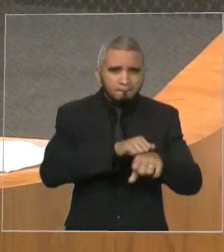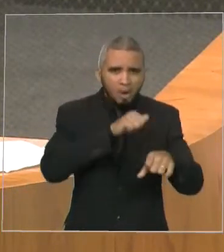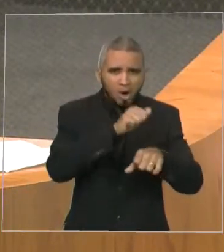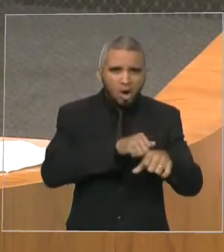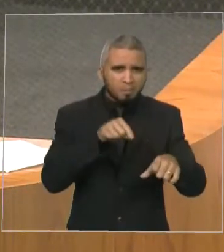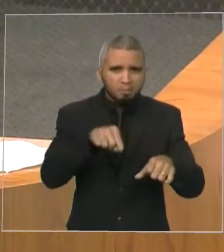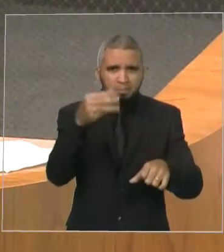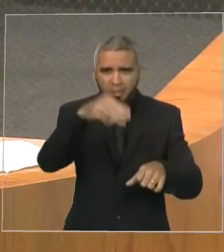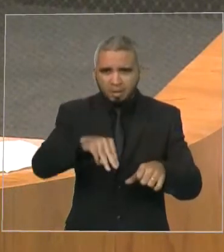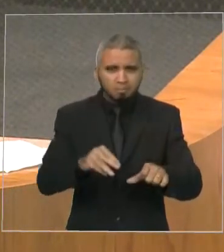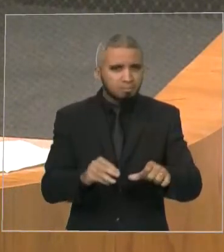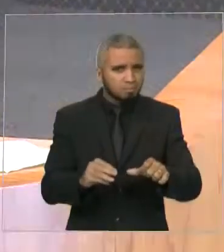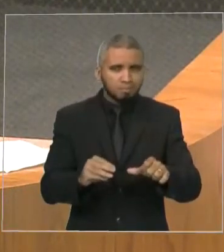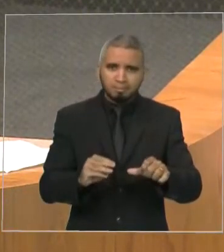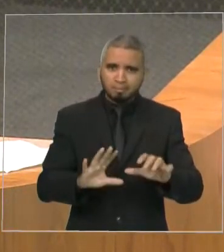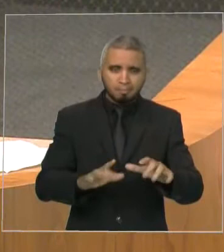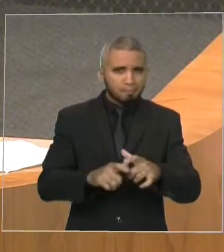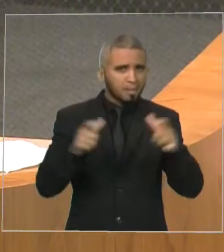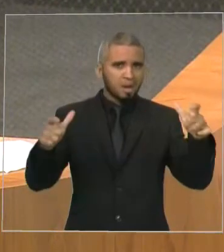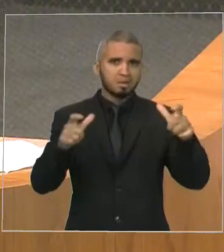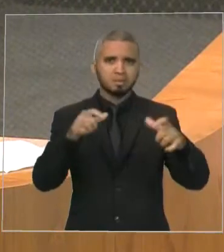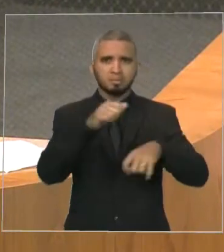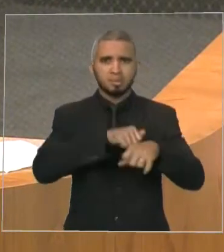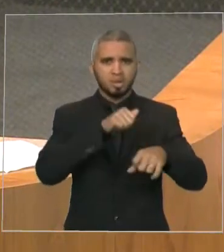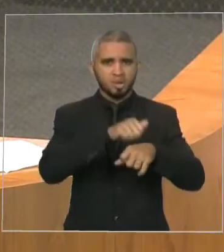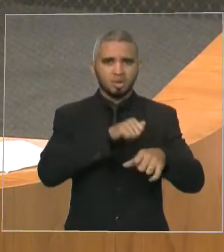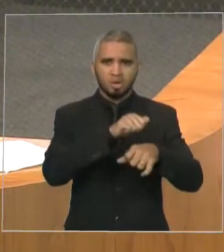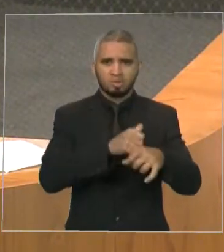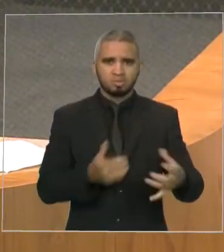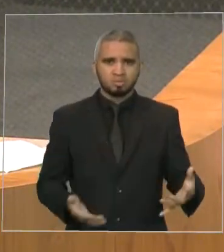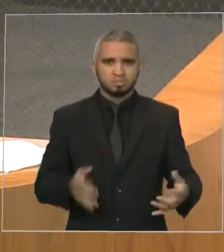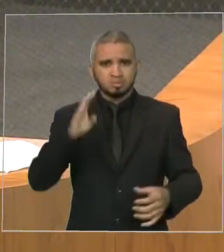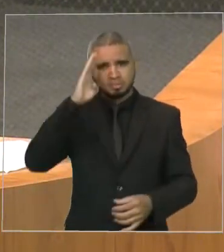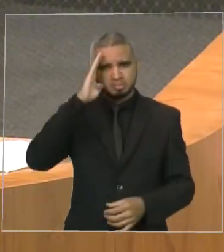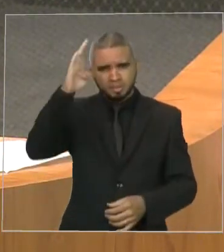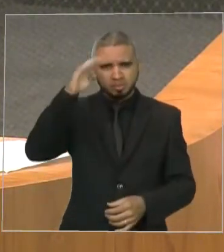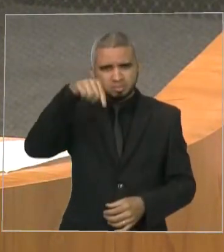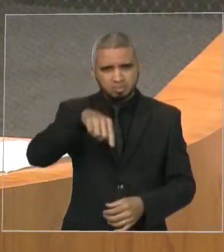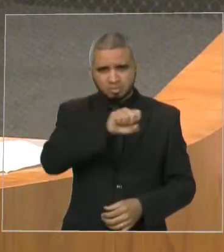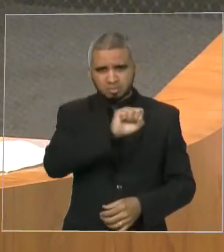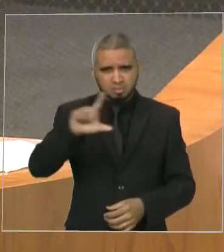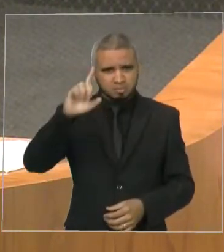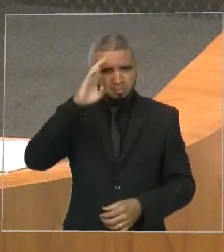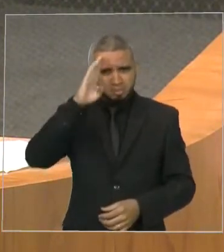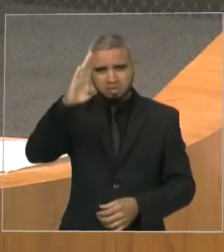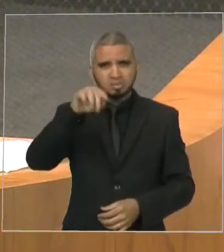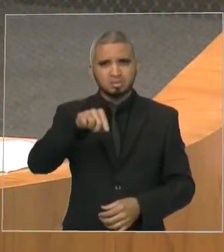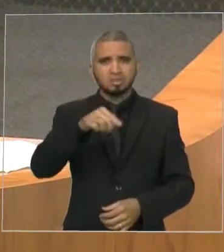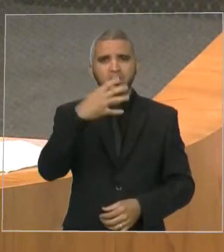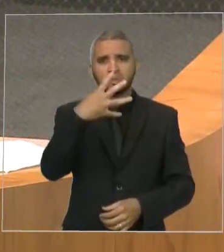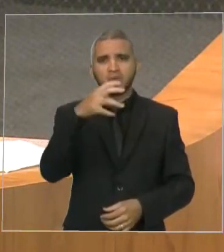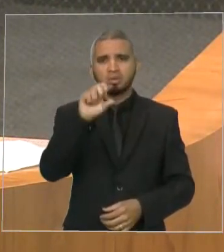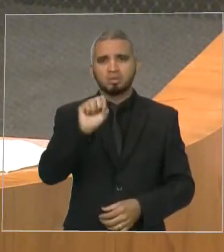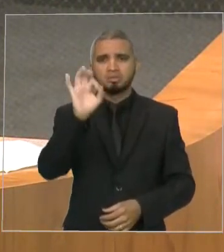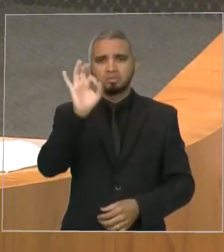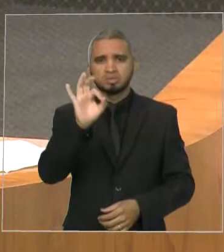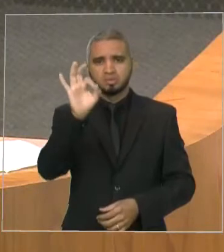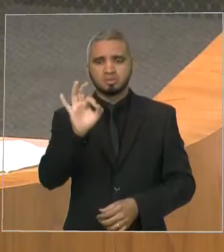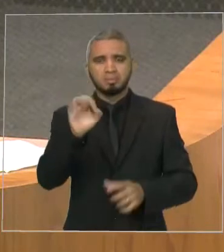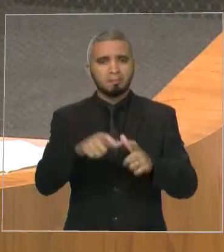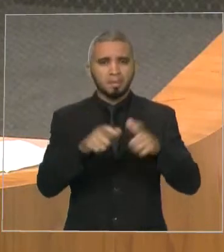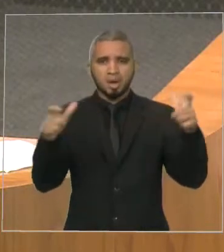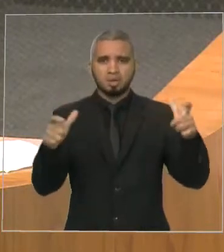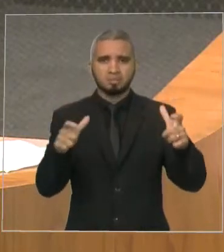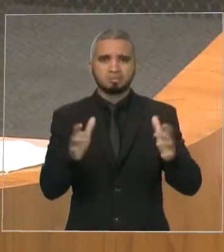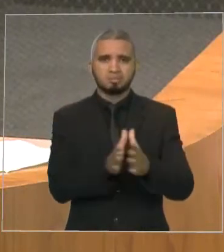e, principalmente, aqui na Grande São Luís, 48%. E, na